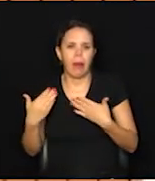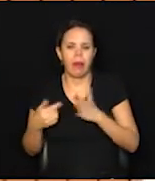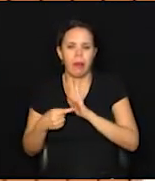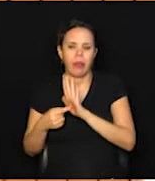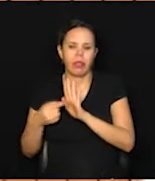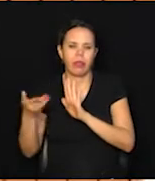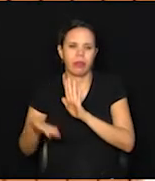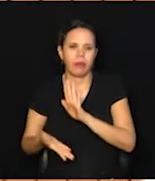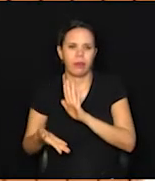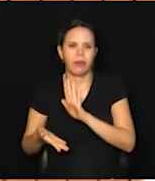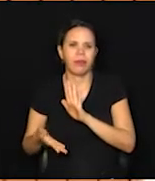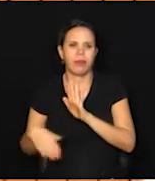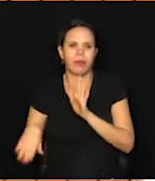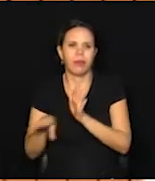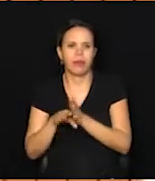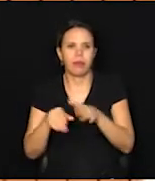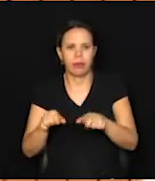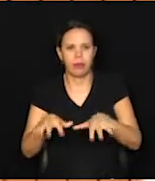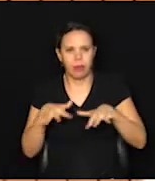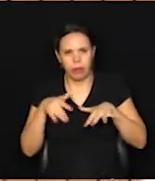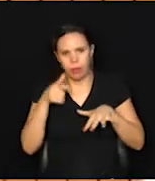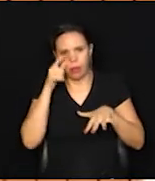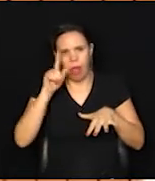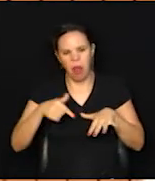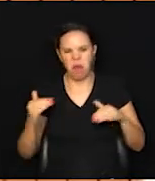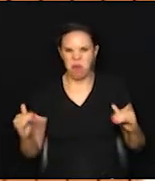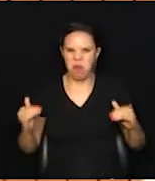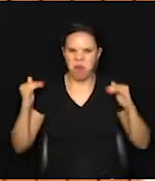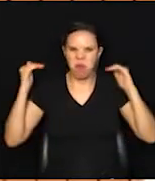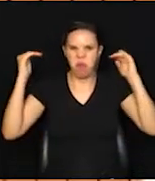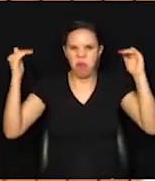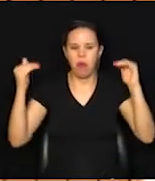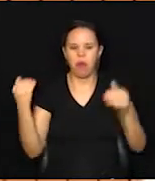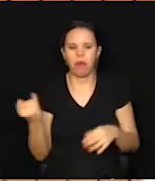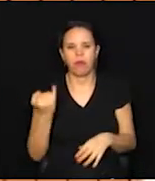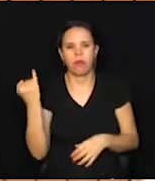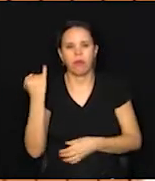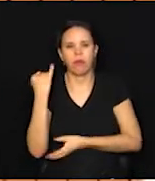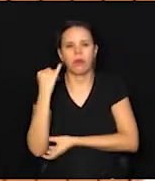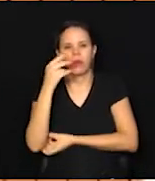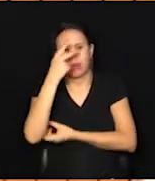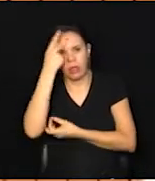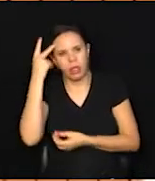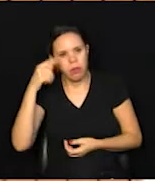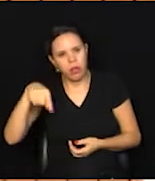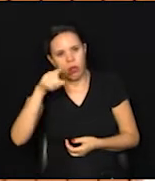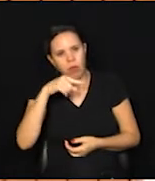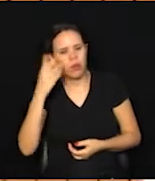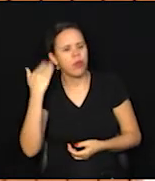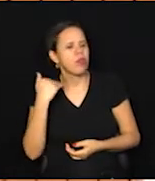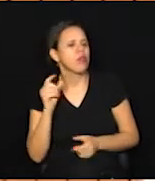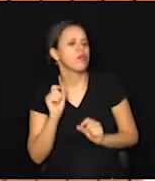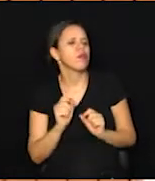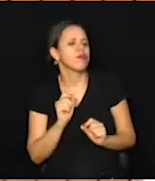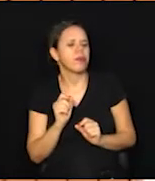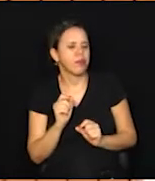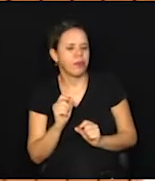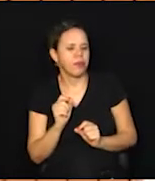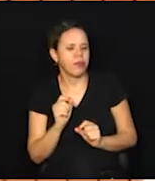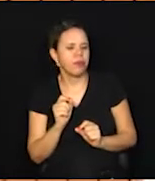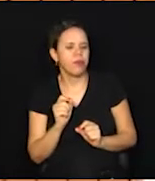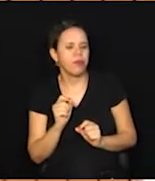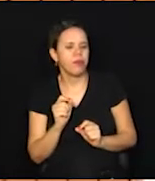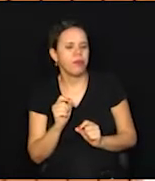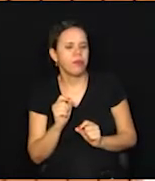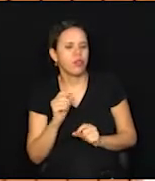ou que vêm a público, eles são de alto nível. Então é importante as pessoas saberem que as pessoas,